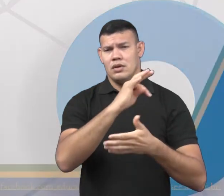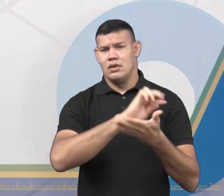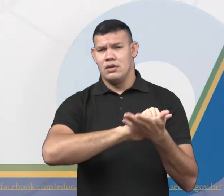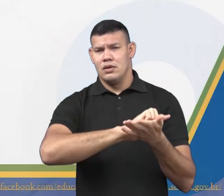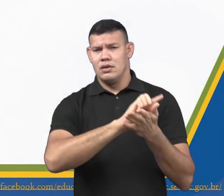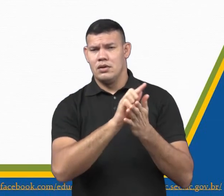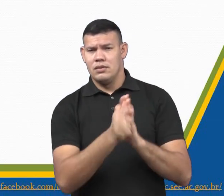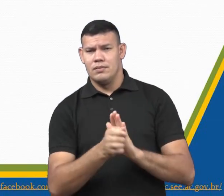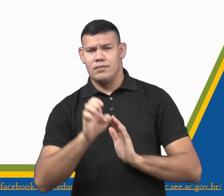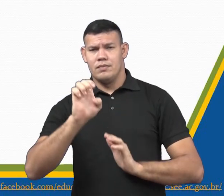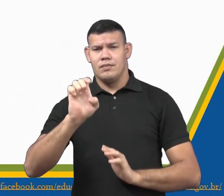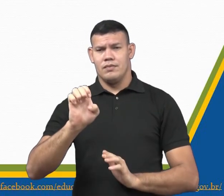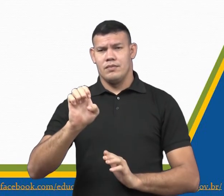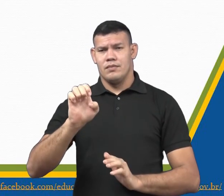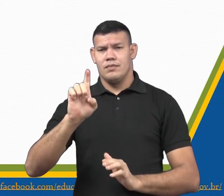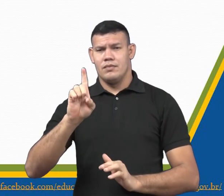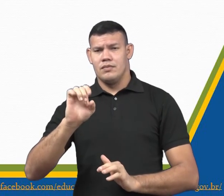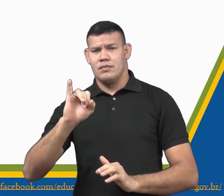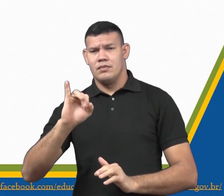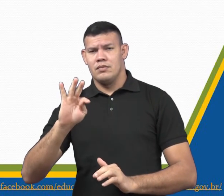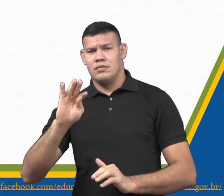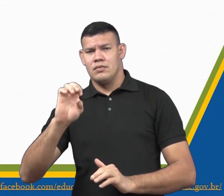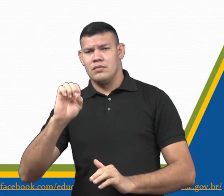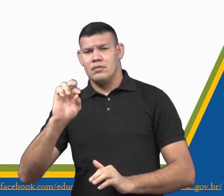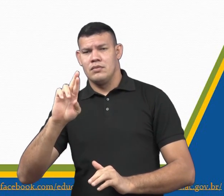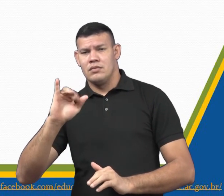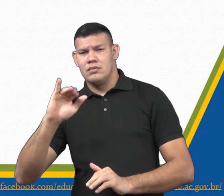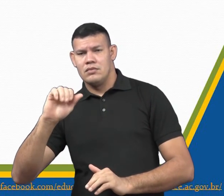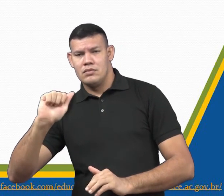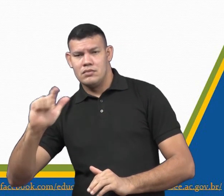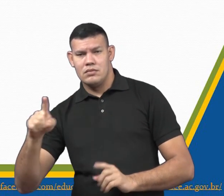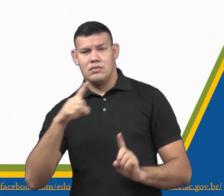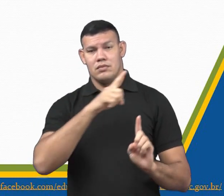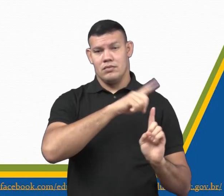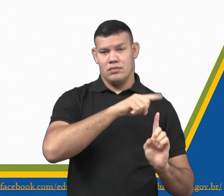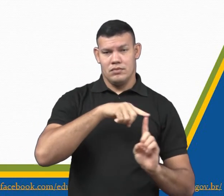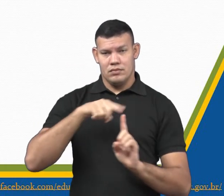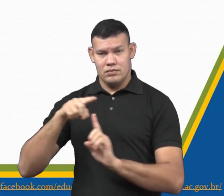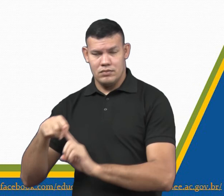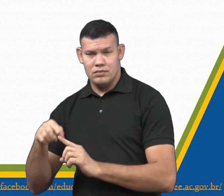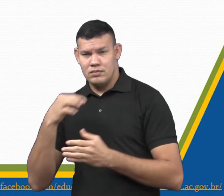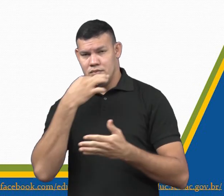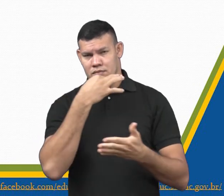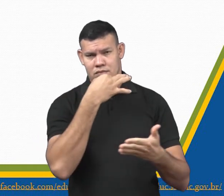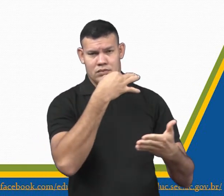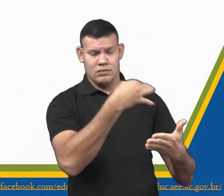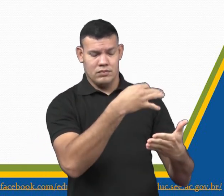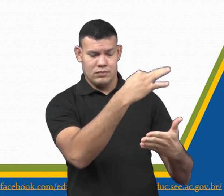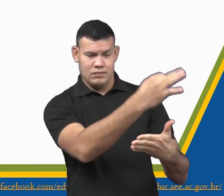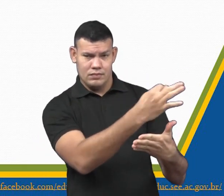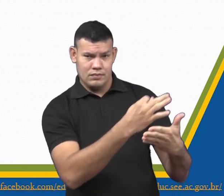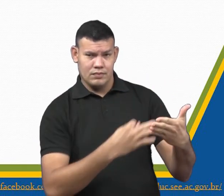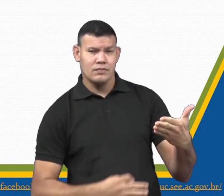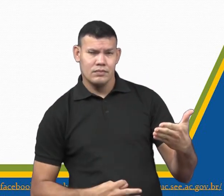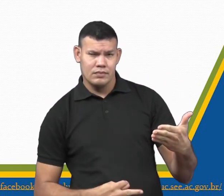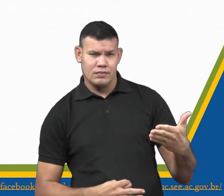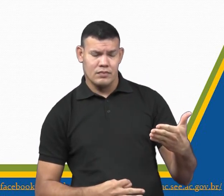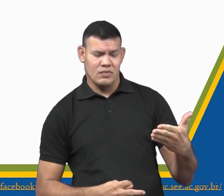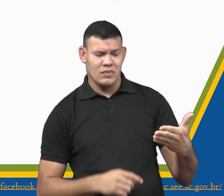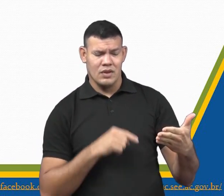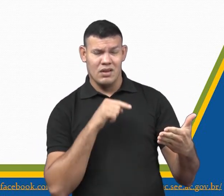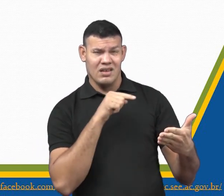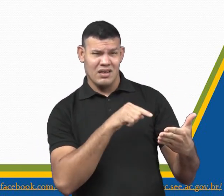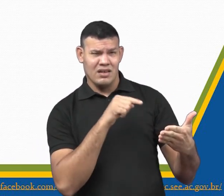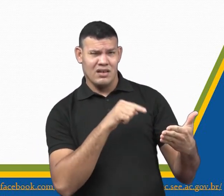texto. Tipologia textual dissertativa argumentativa. Esse é o tipo textual